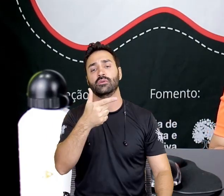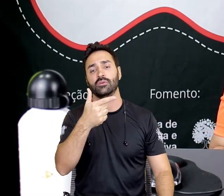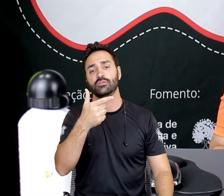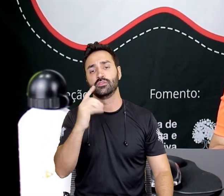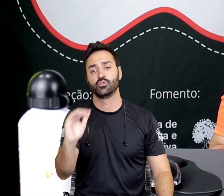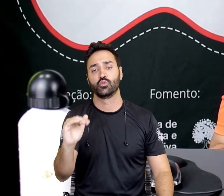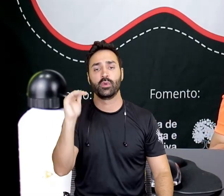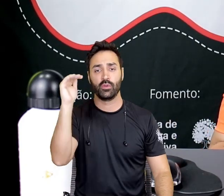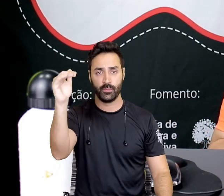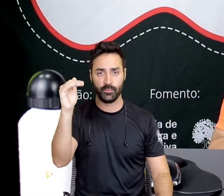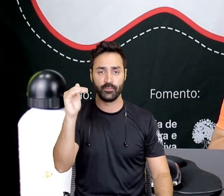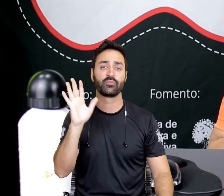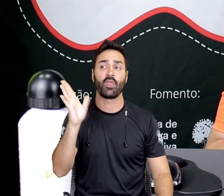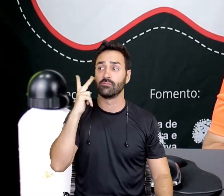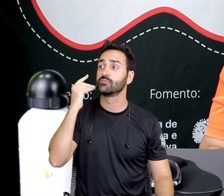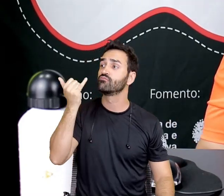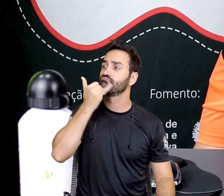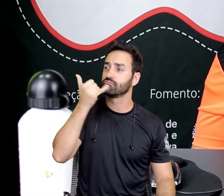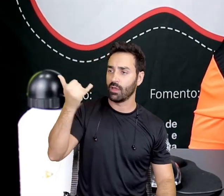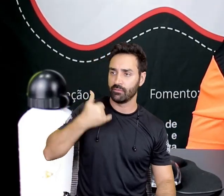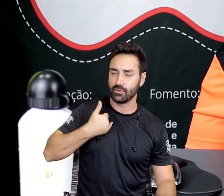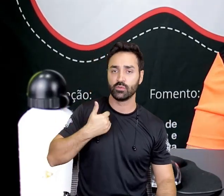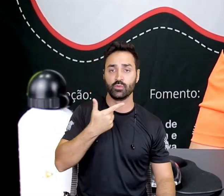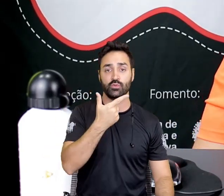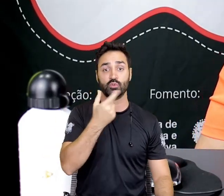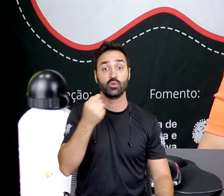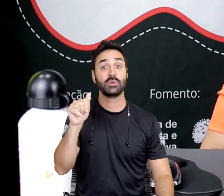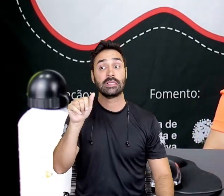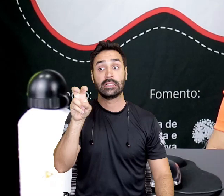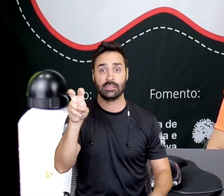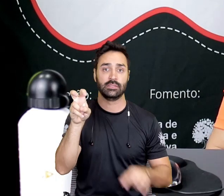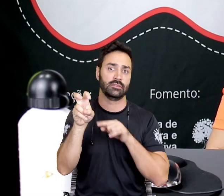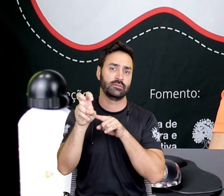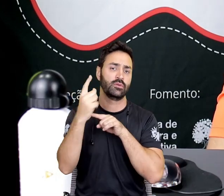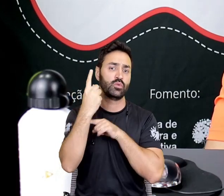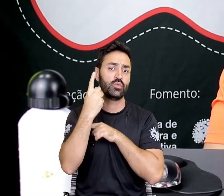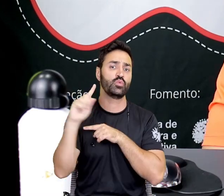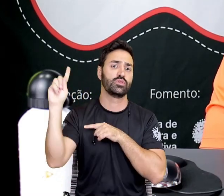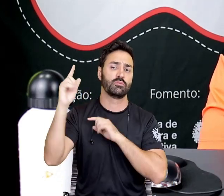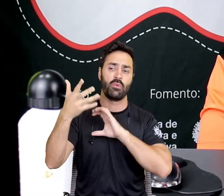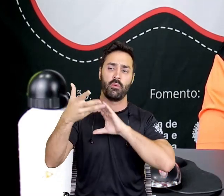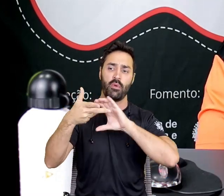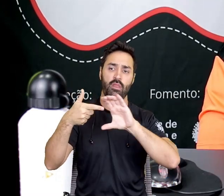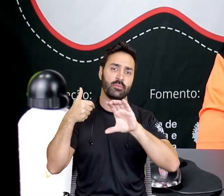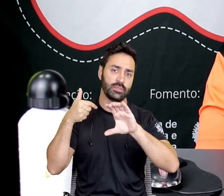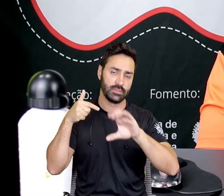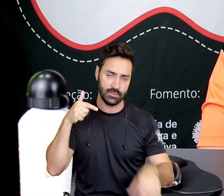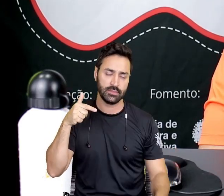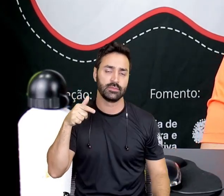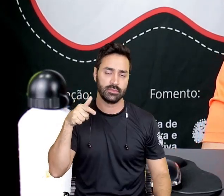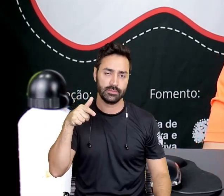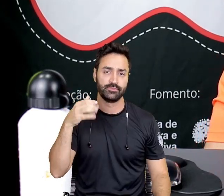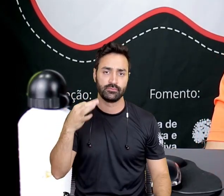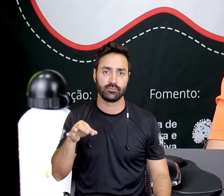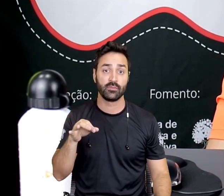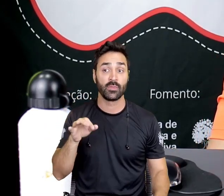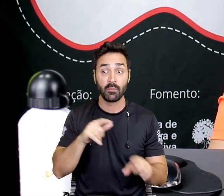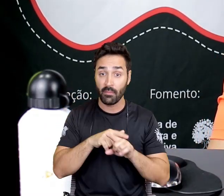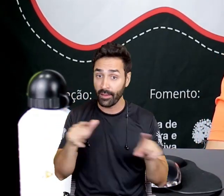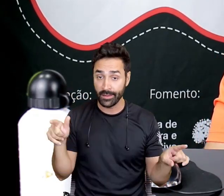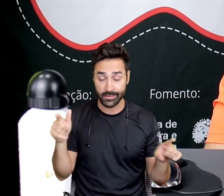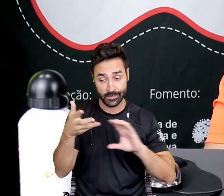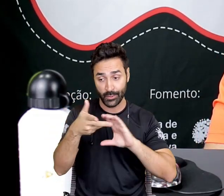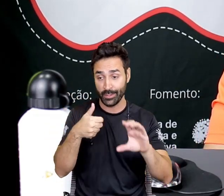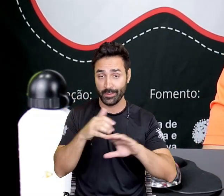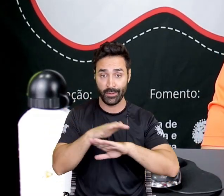a última 2015? Exato. Obrigada, gente. 2015 foi o último ProLibras realizado. Mas não tendo ProLibras, a